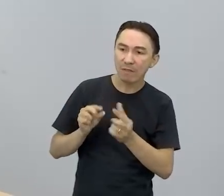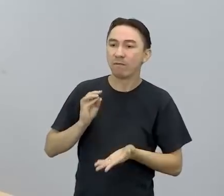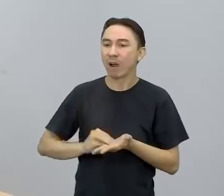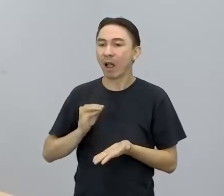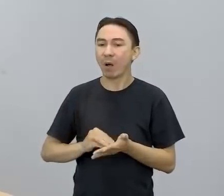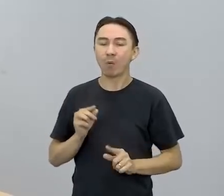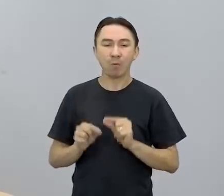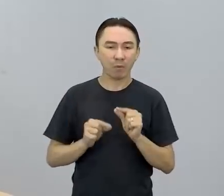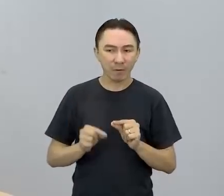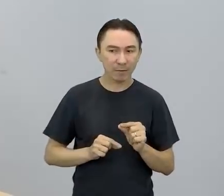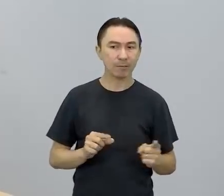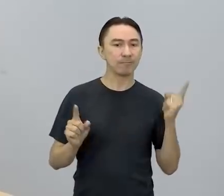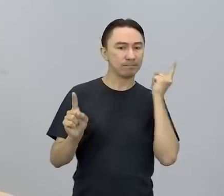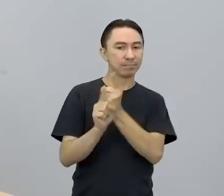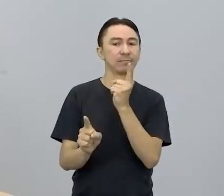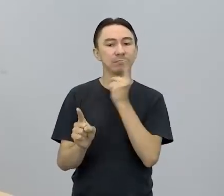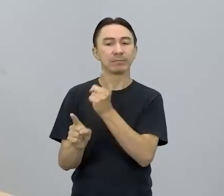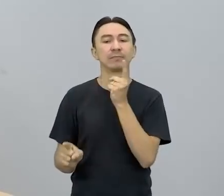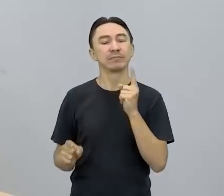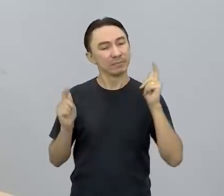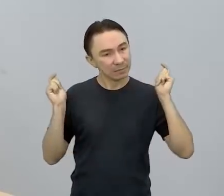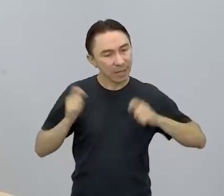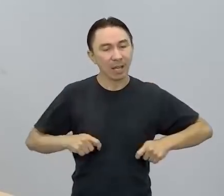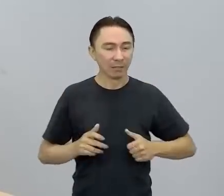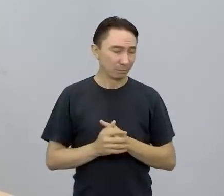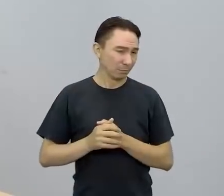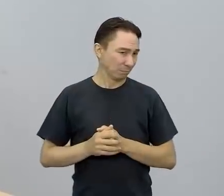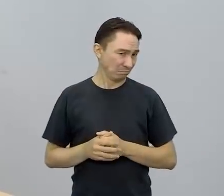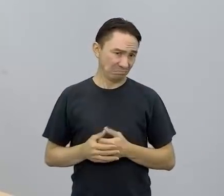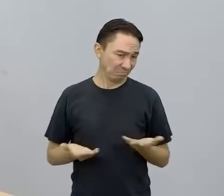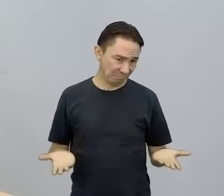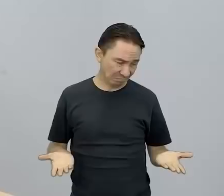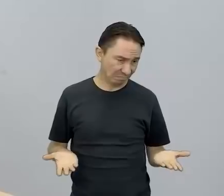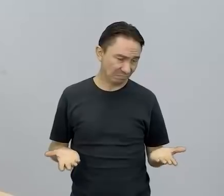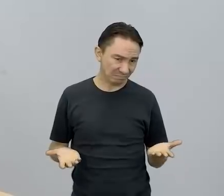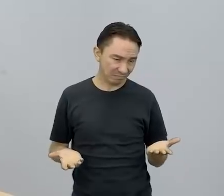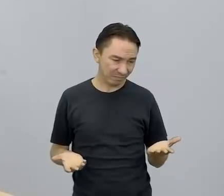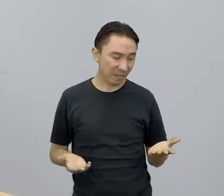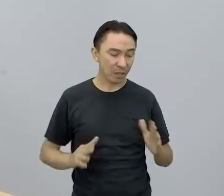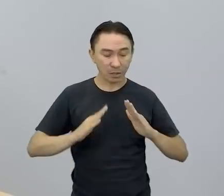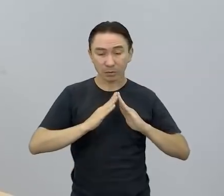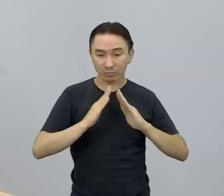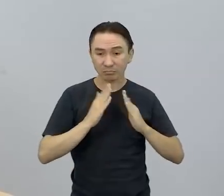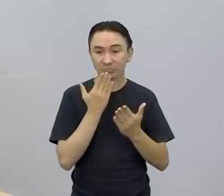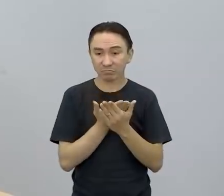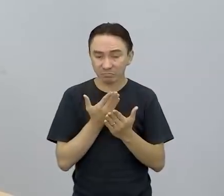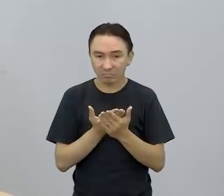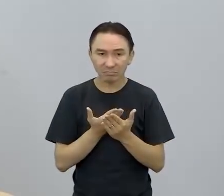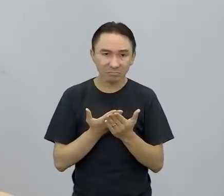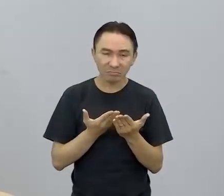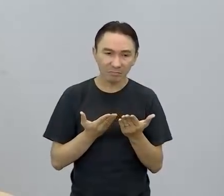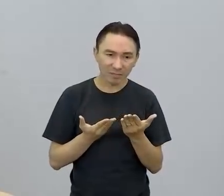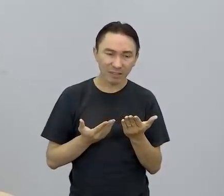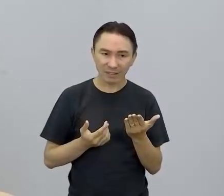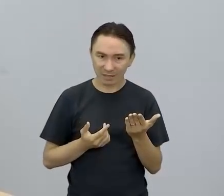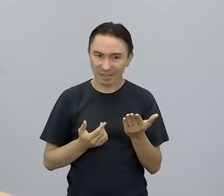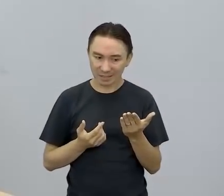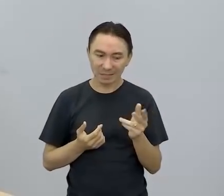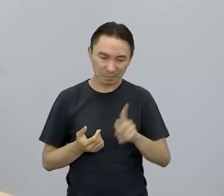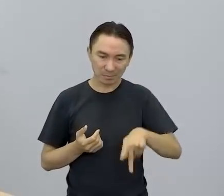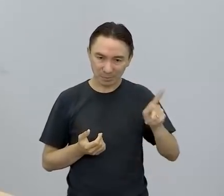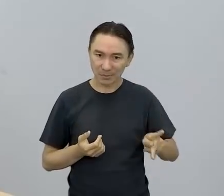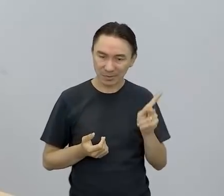enfim. Normalmente, de praxe, enfim, muitas escolas, muitos professores já elaboram